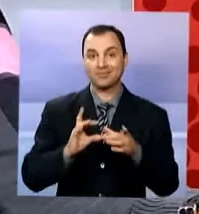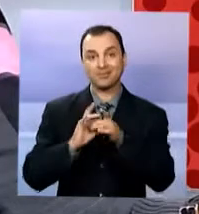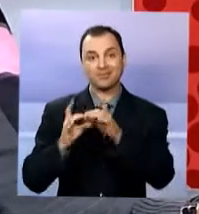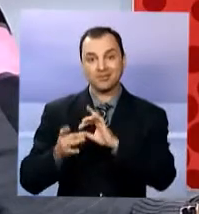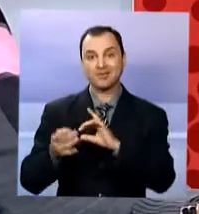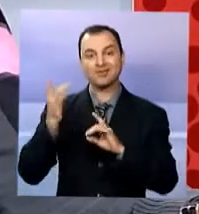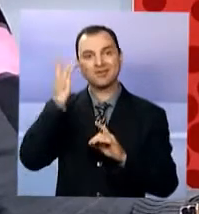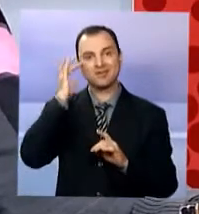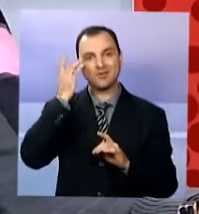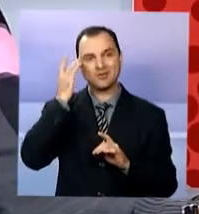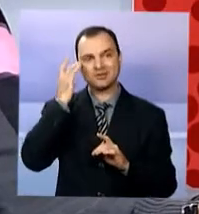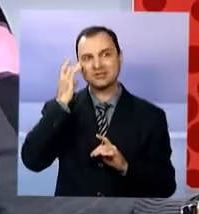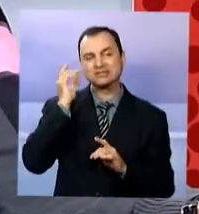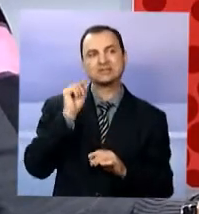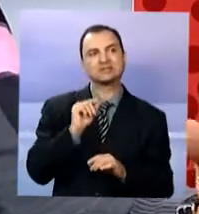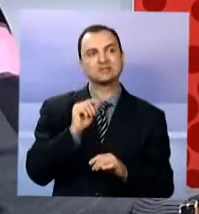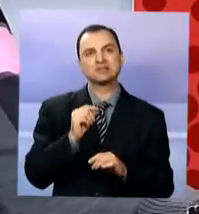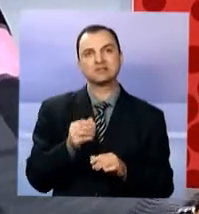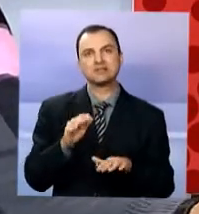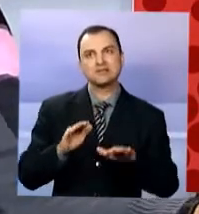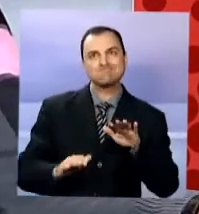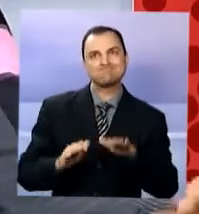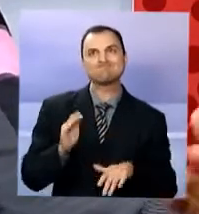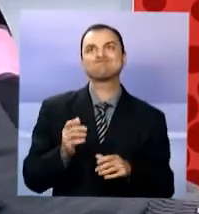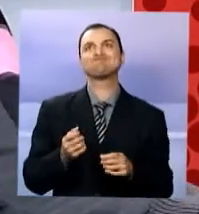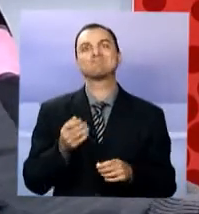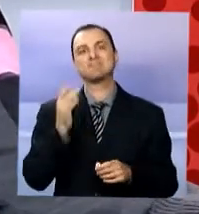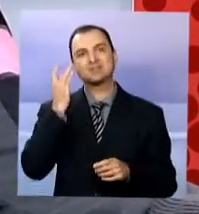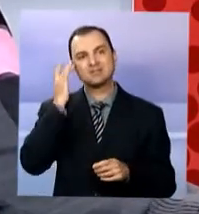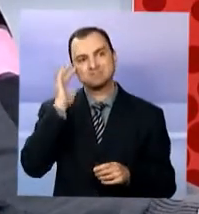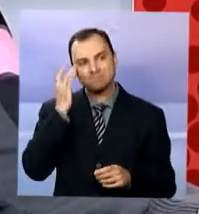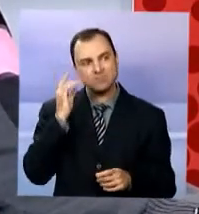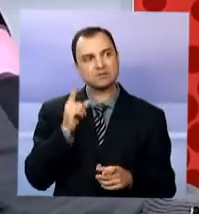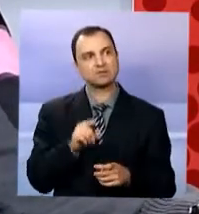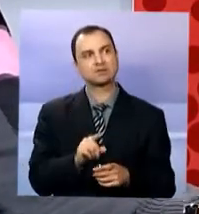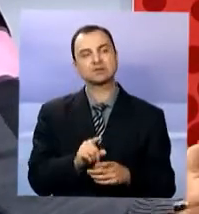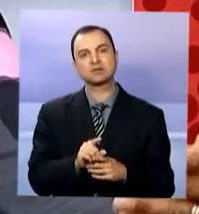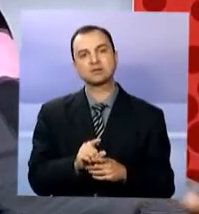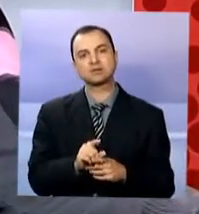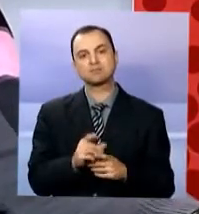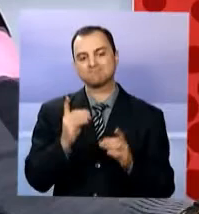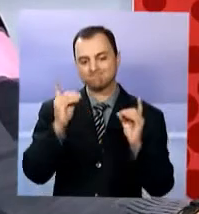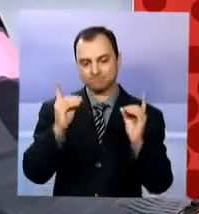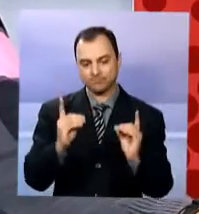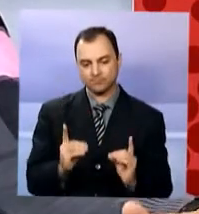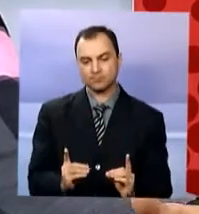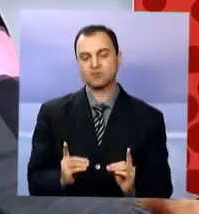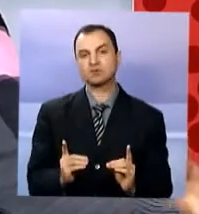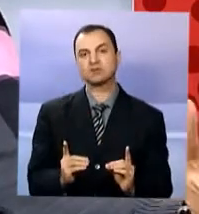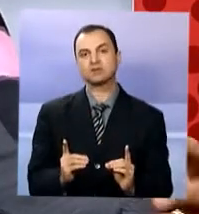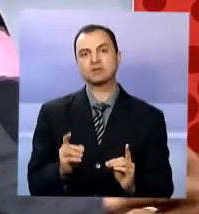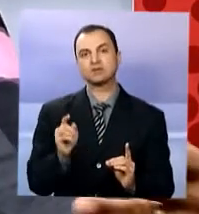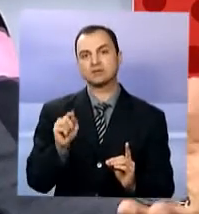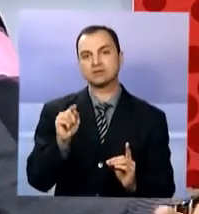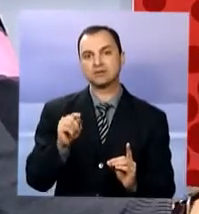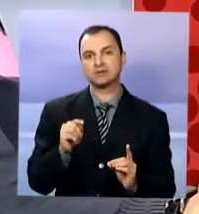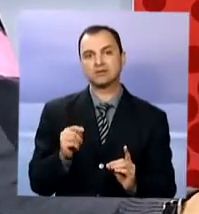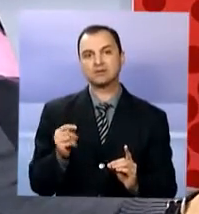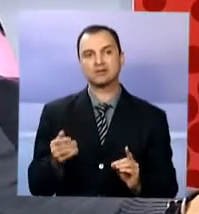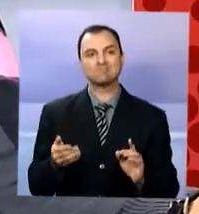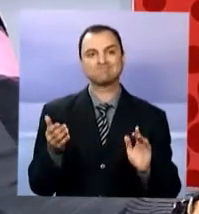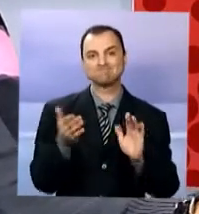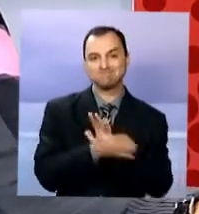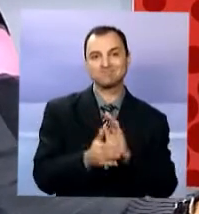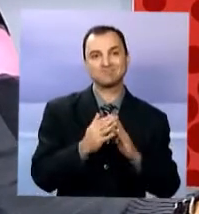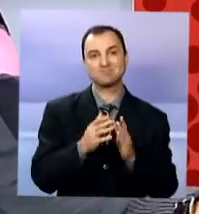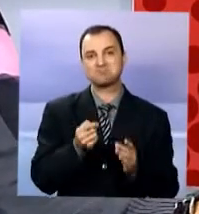eu eu acho que a e apesar de ainda achar que o deficiente o portador de necessidade especial sai